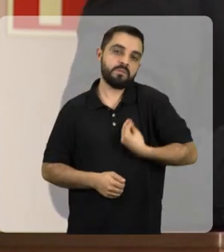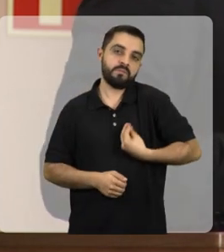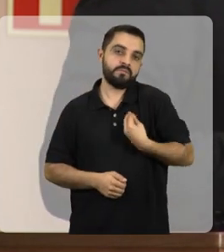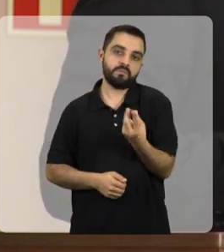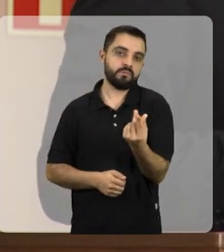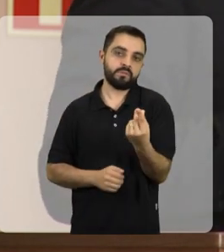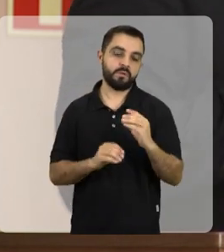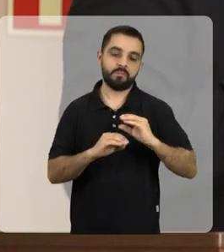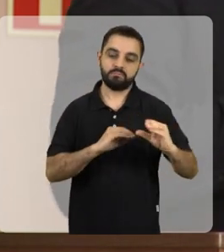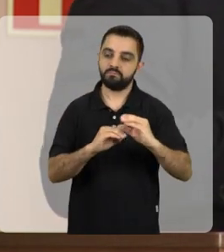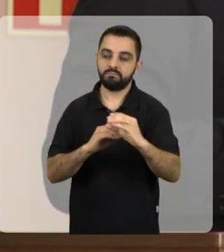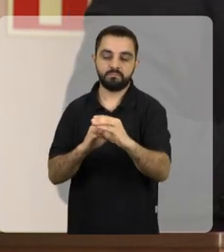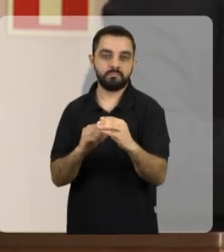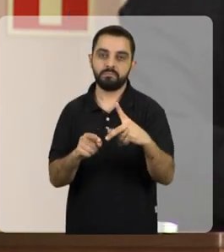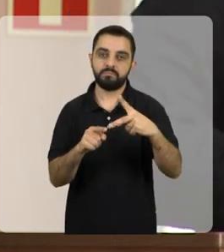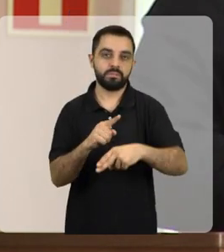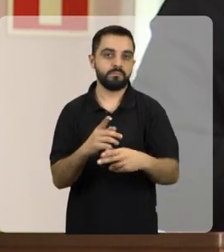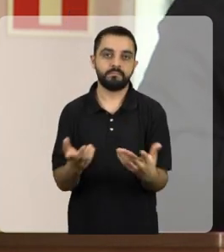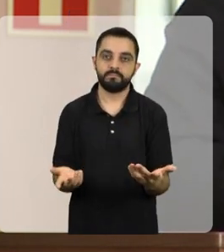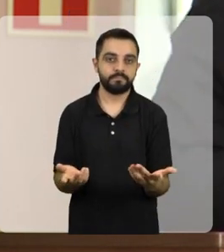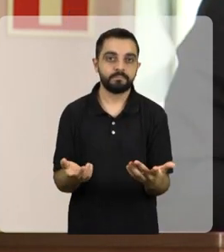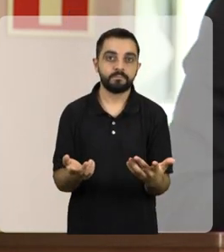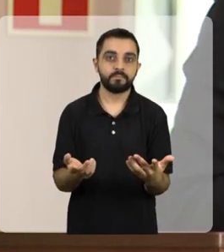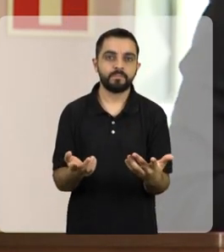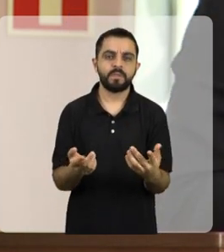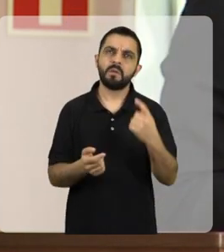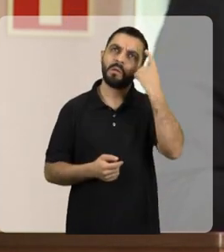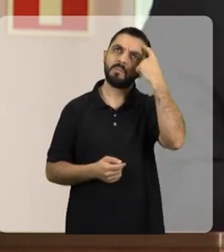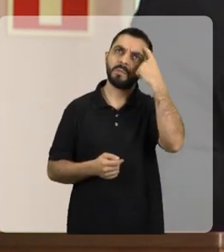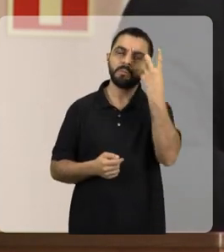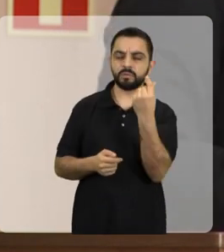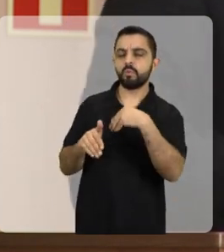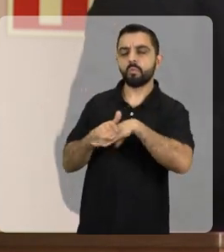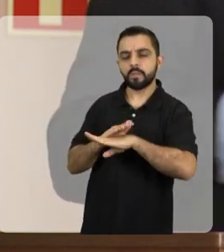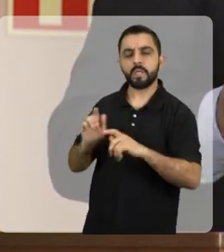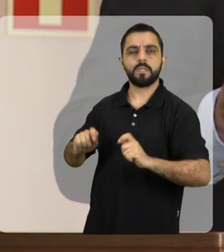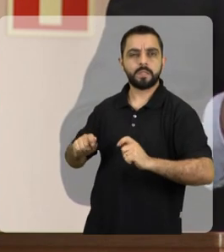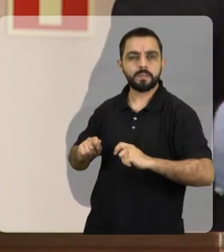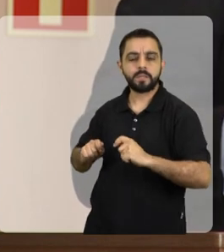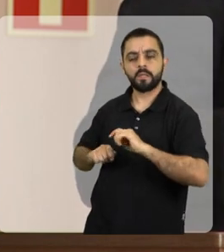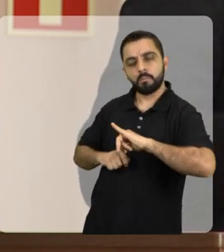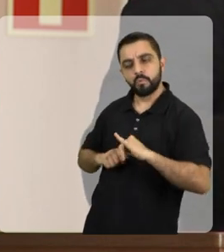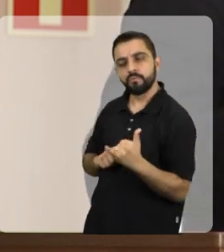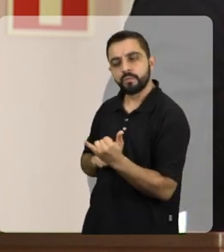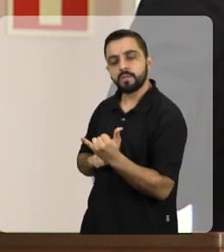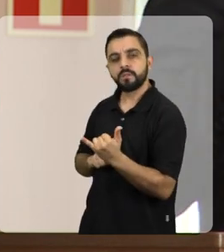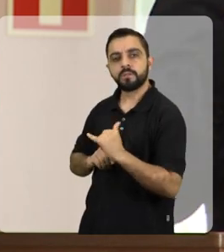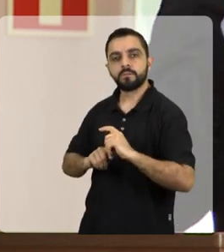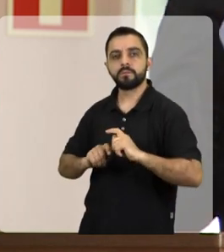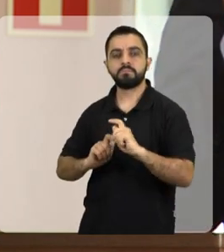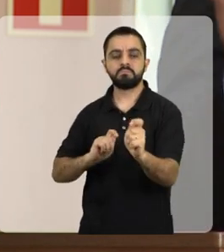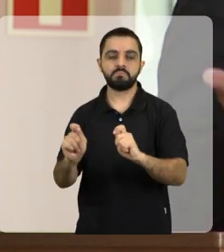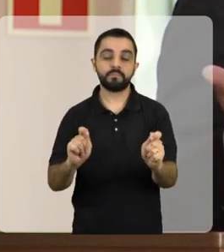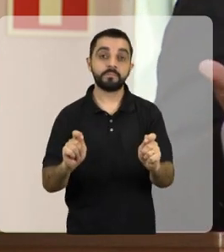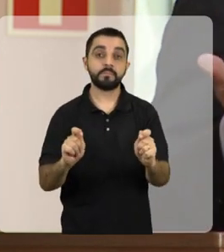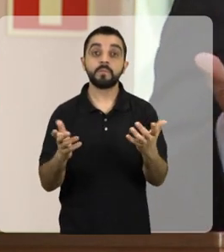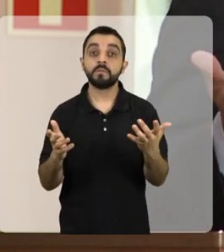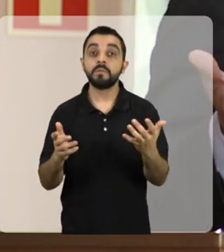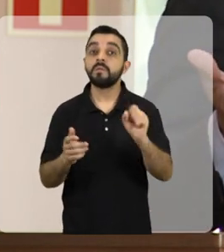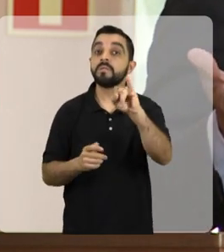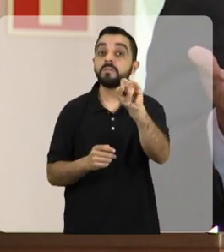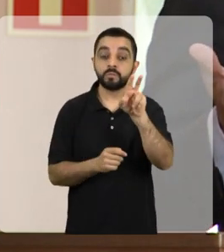como funcionar. Mas não tem gordura para queimar? Ora, na medida em que a universidade